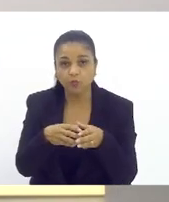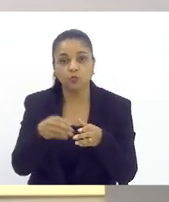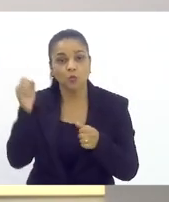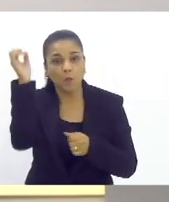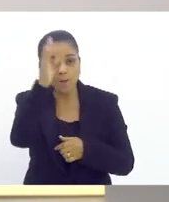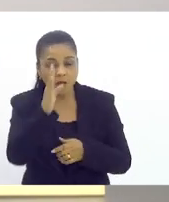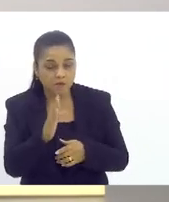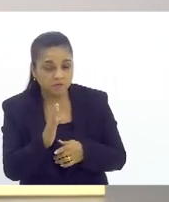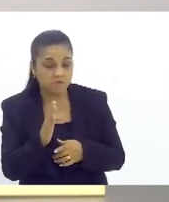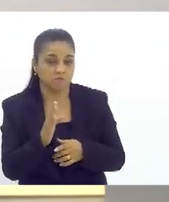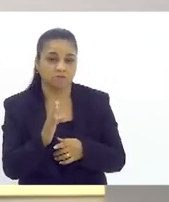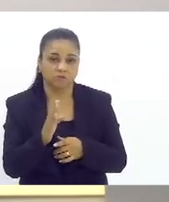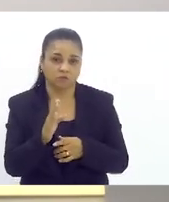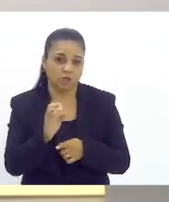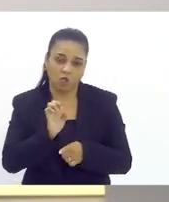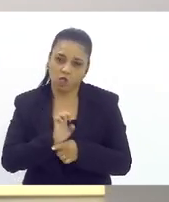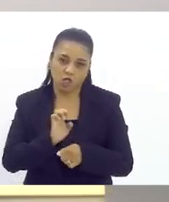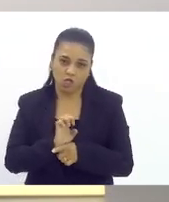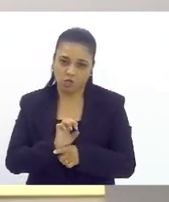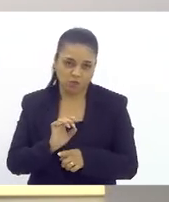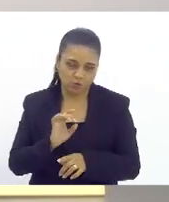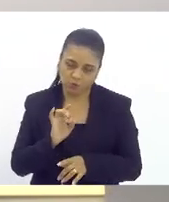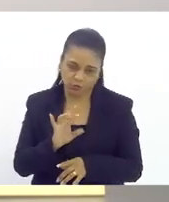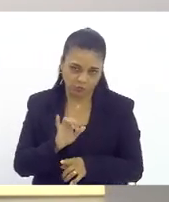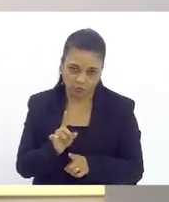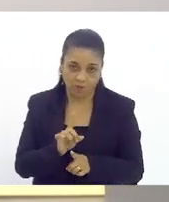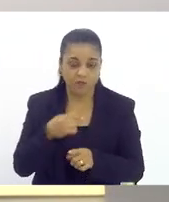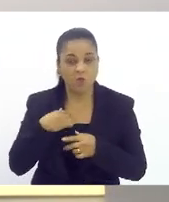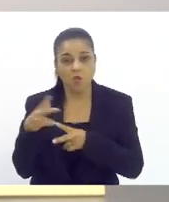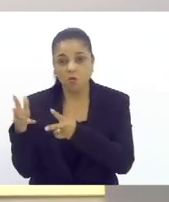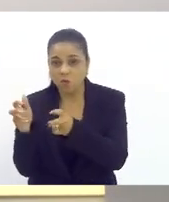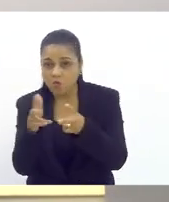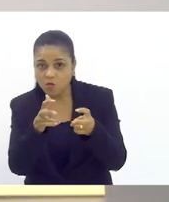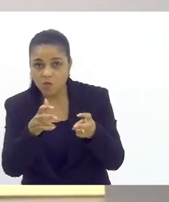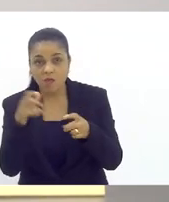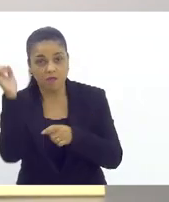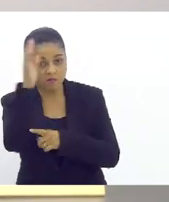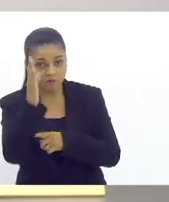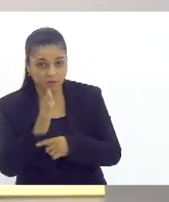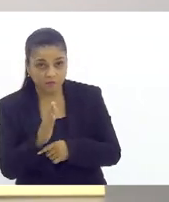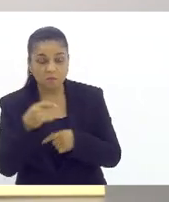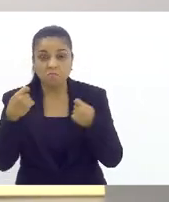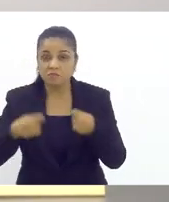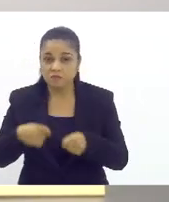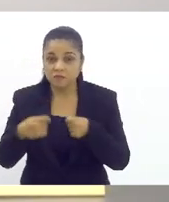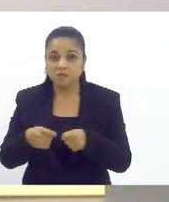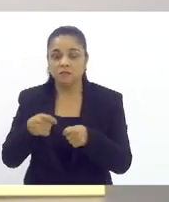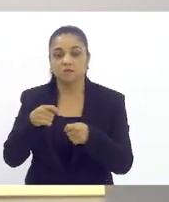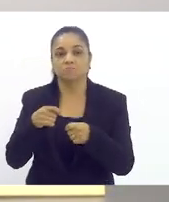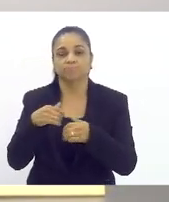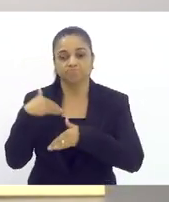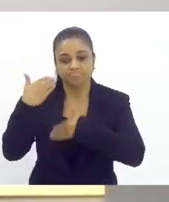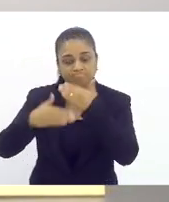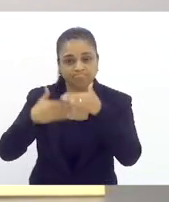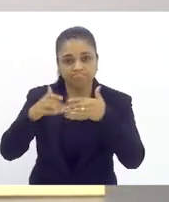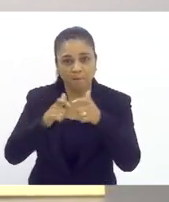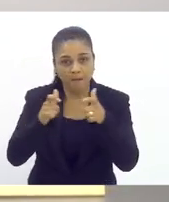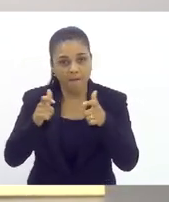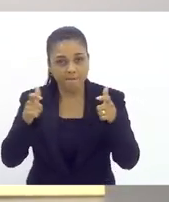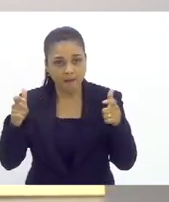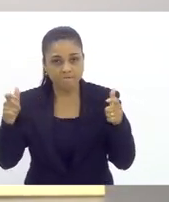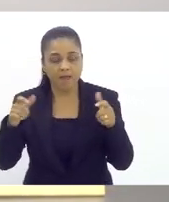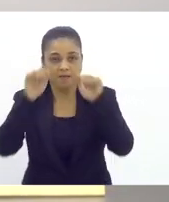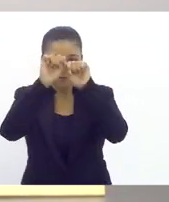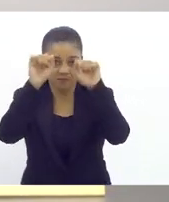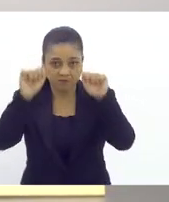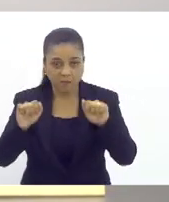Brasil como um todo e nesse sentido o que tem sido observado no nosso país é isso a gente precisa ganhar escala utilizando sistemas de